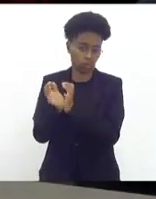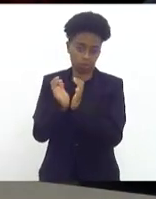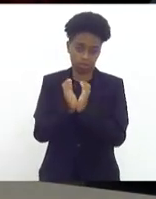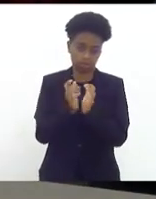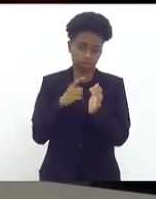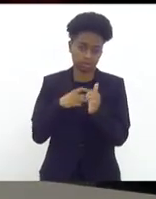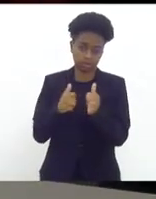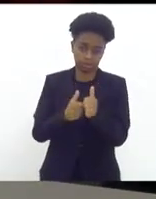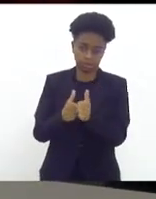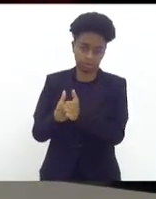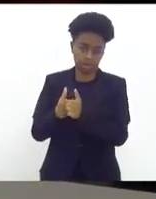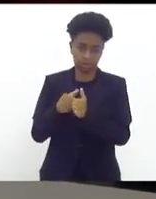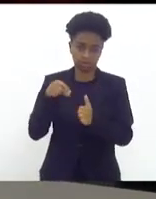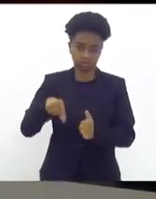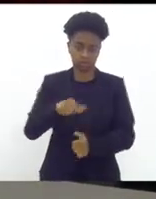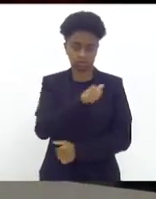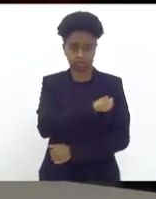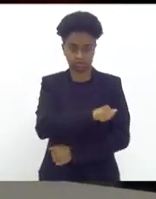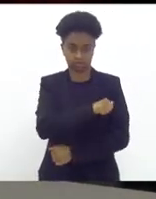estão presentes no estado do Rio de Janeiro?